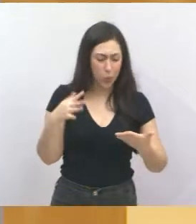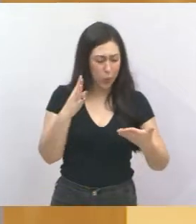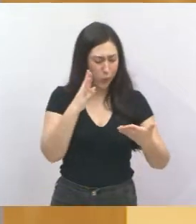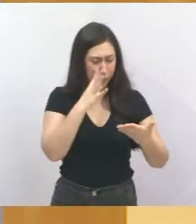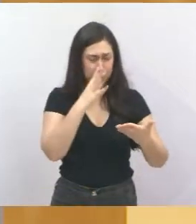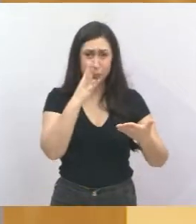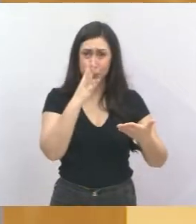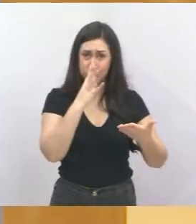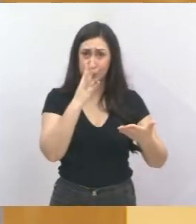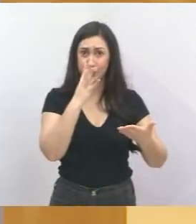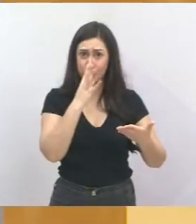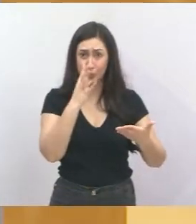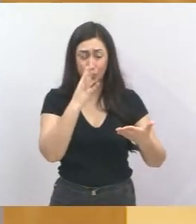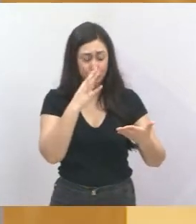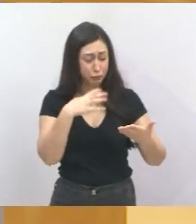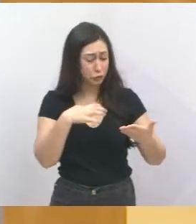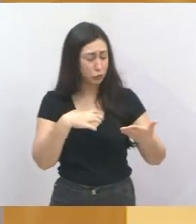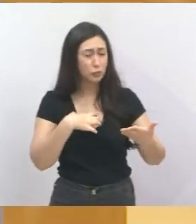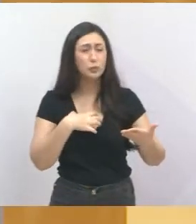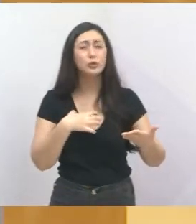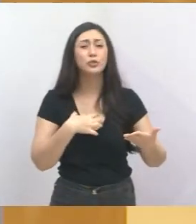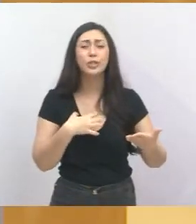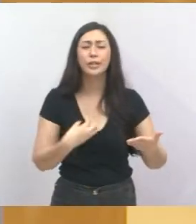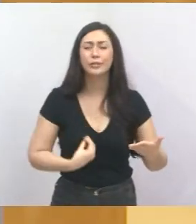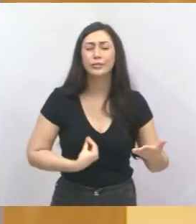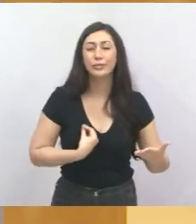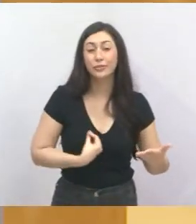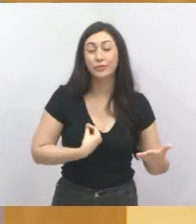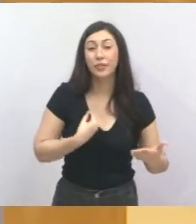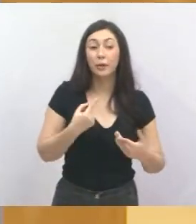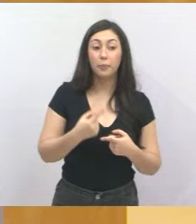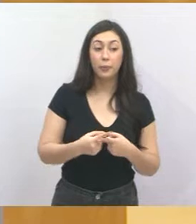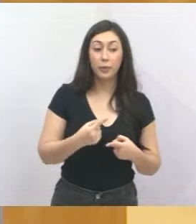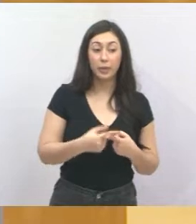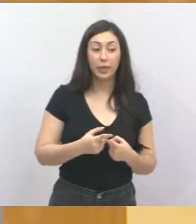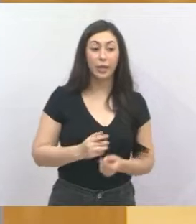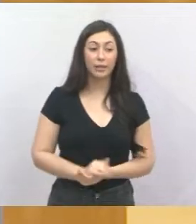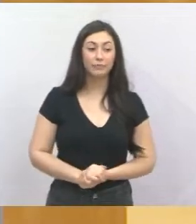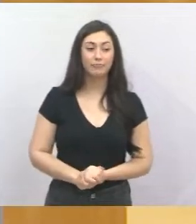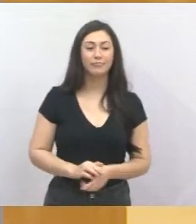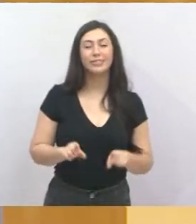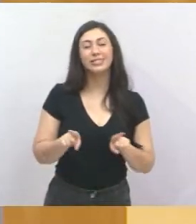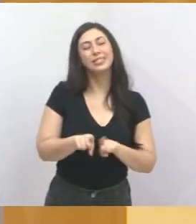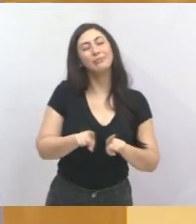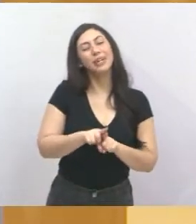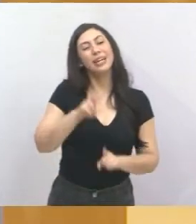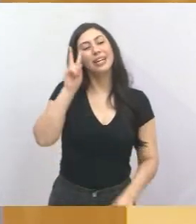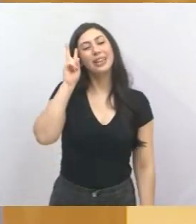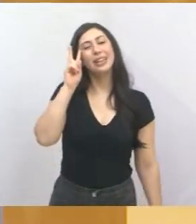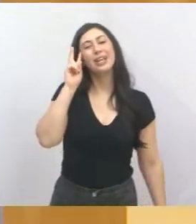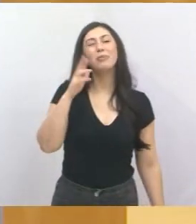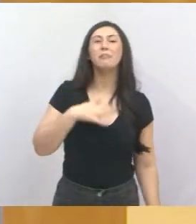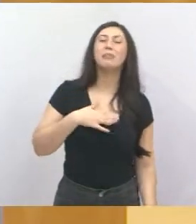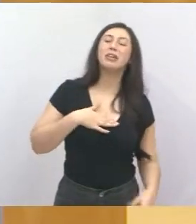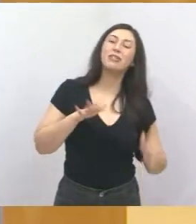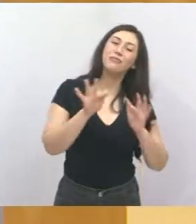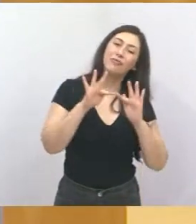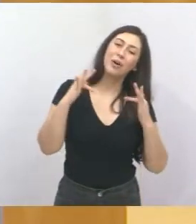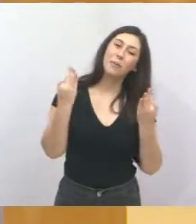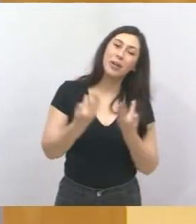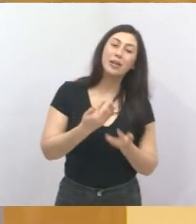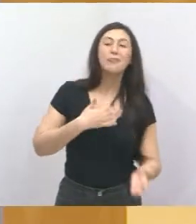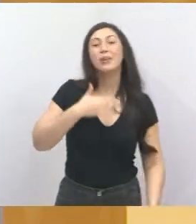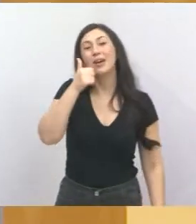admirado com o jeito de ele viver, porque também lembra os meus familiares, lembra minha